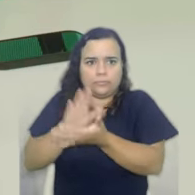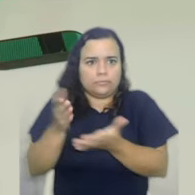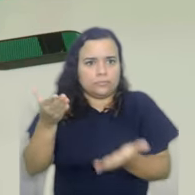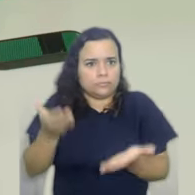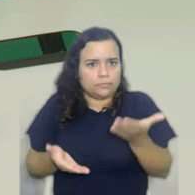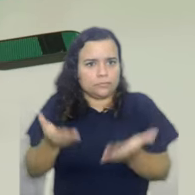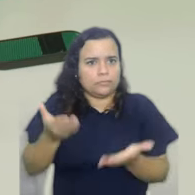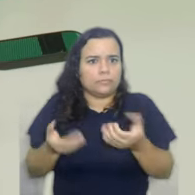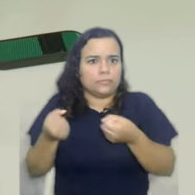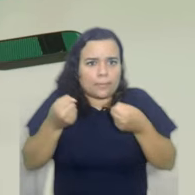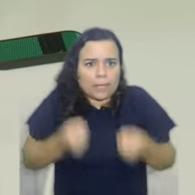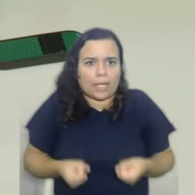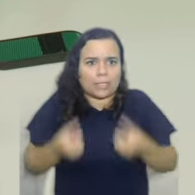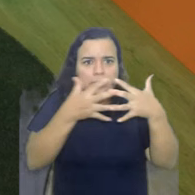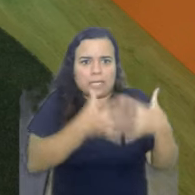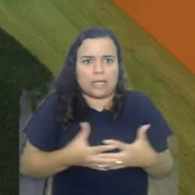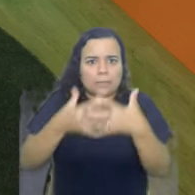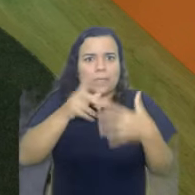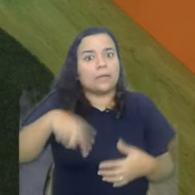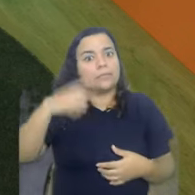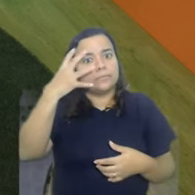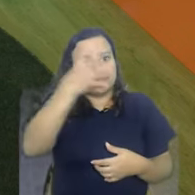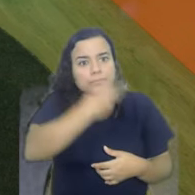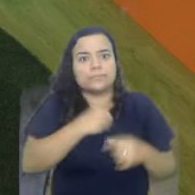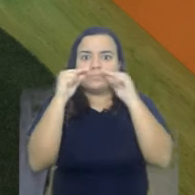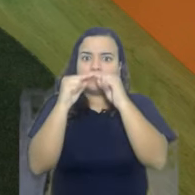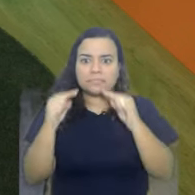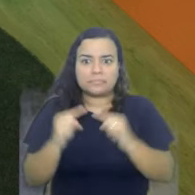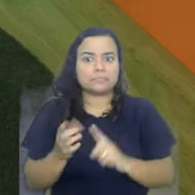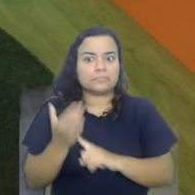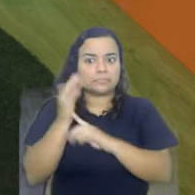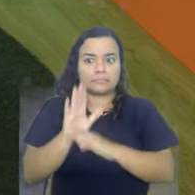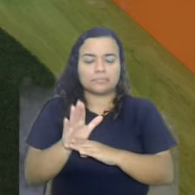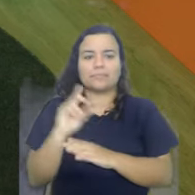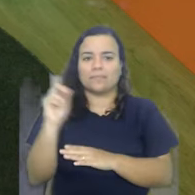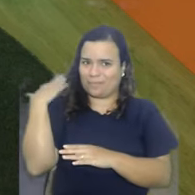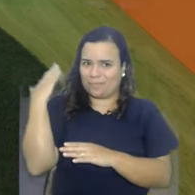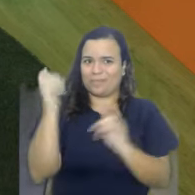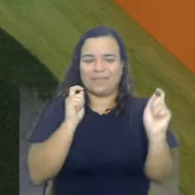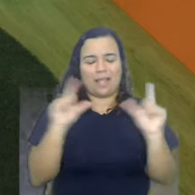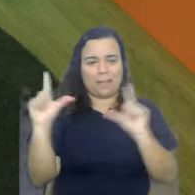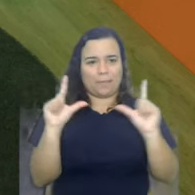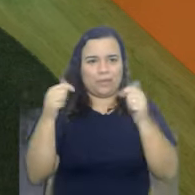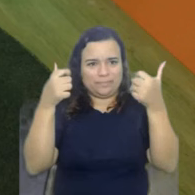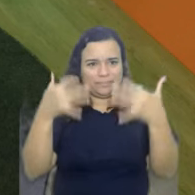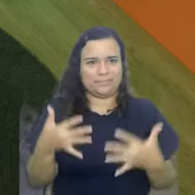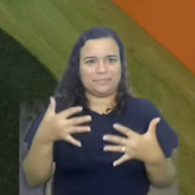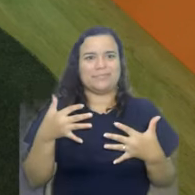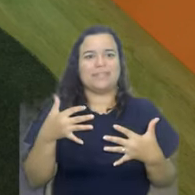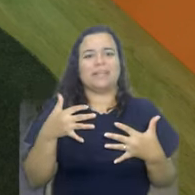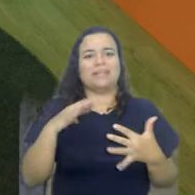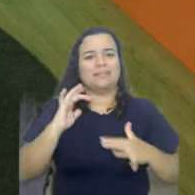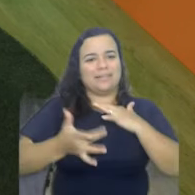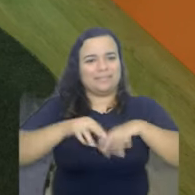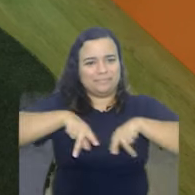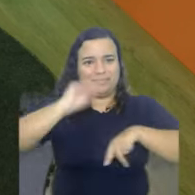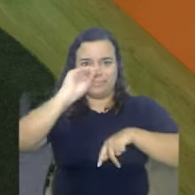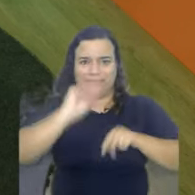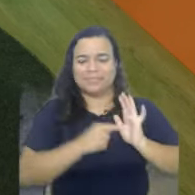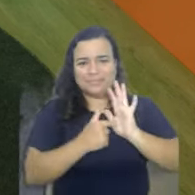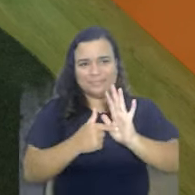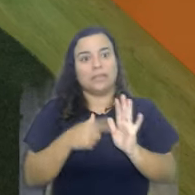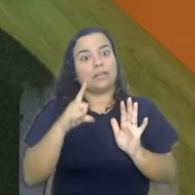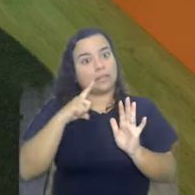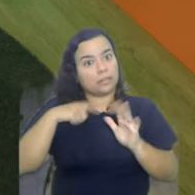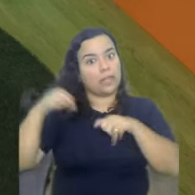caminhão é uma coisa linda de ver eh a gente fez uma reportagem recente sobre isso nos nossos canais e tudo então são tendências que tá vindo pro